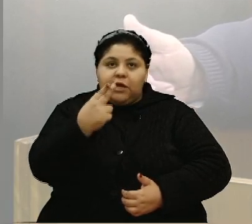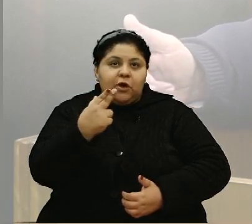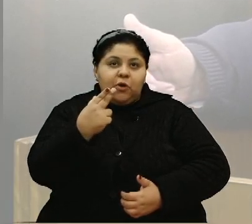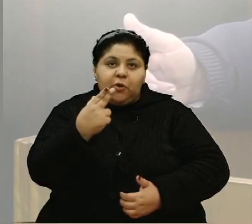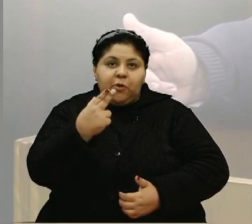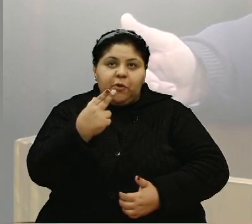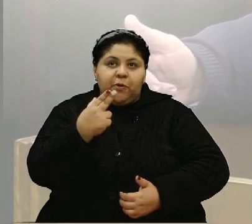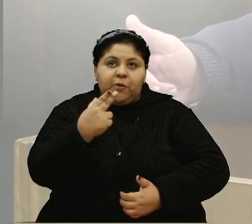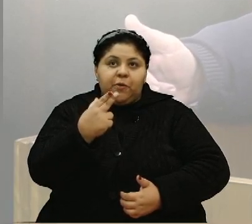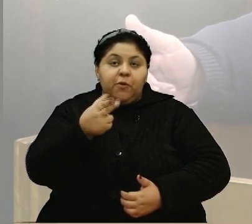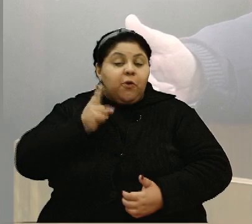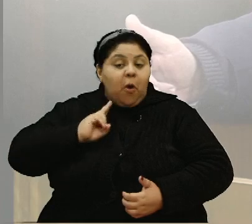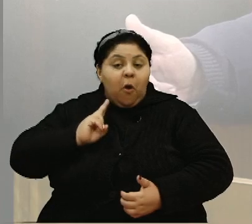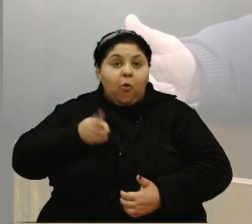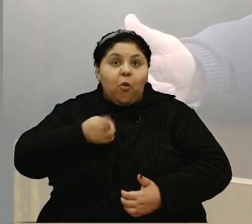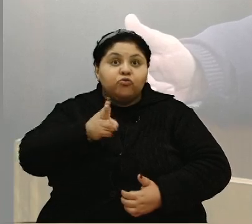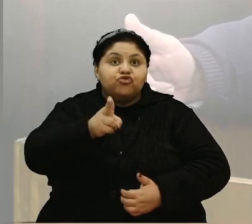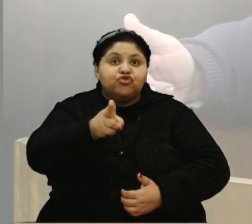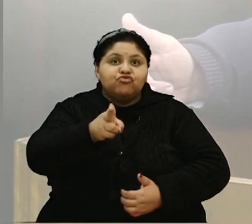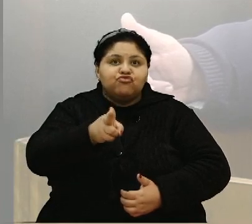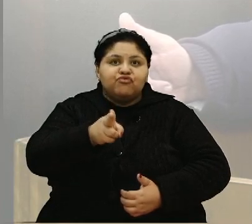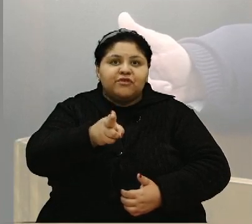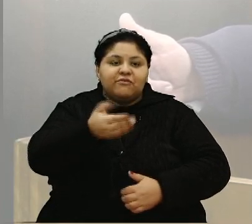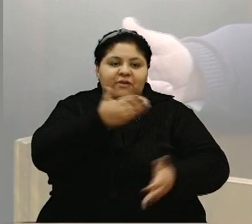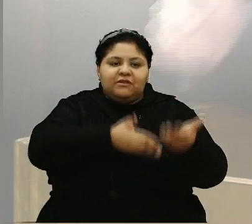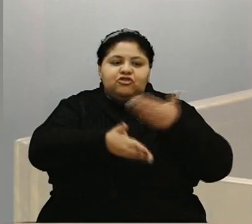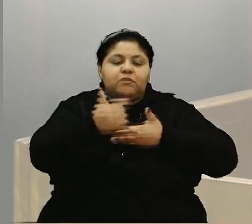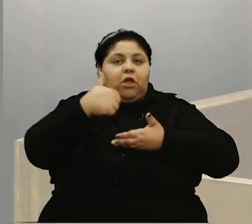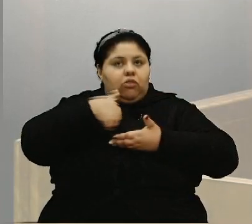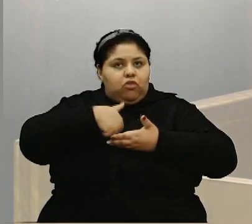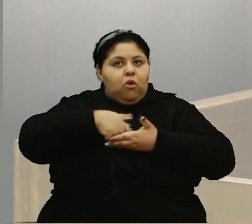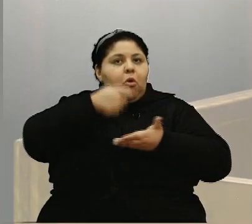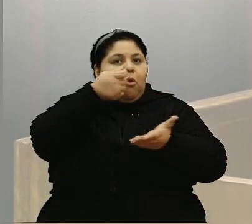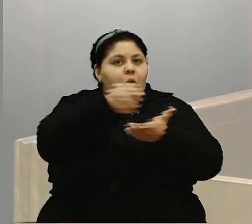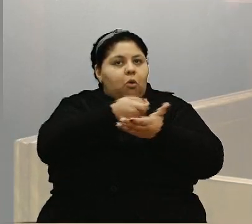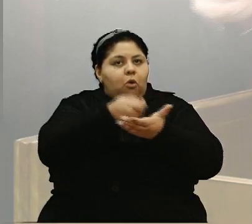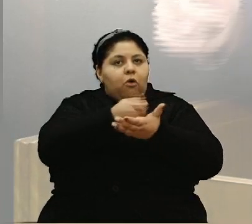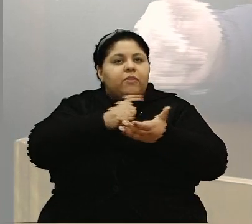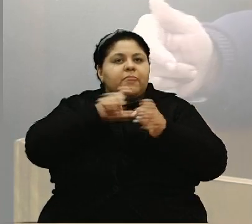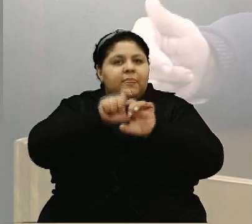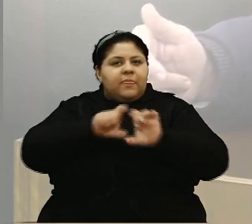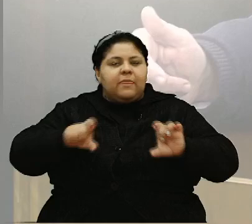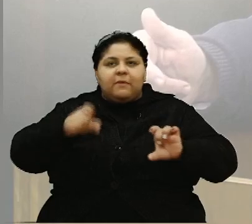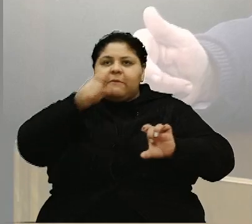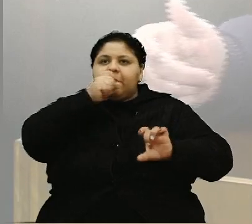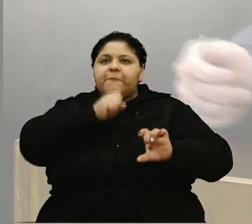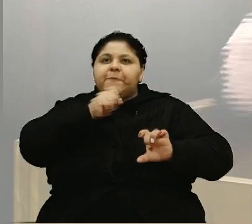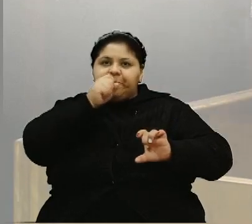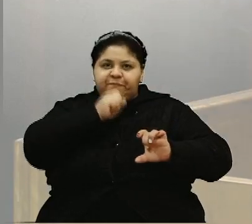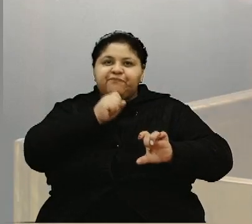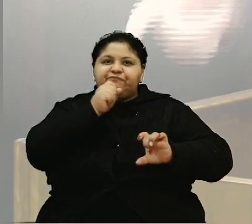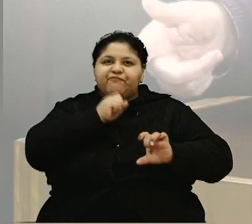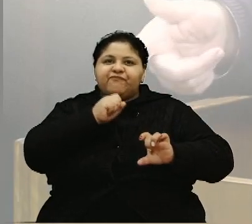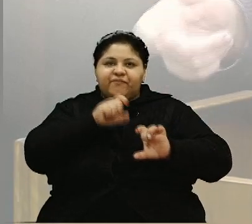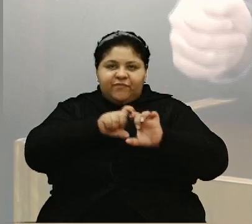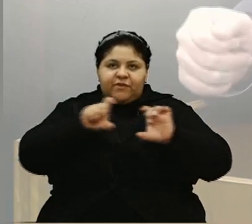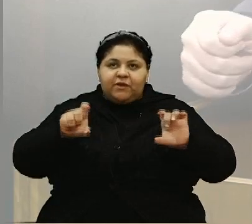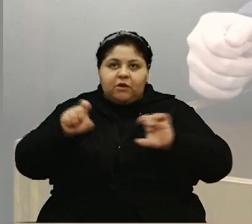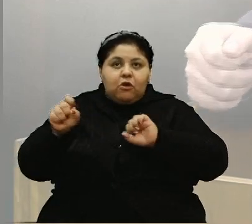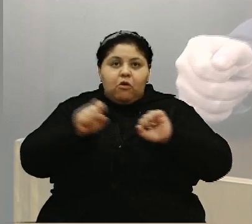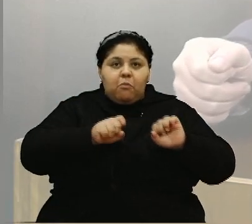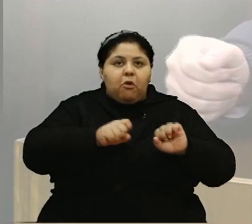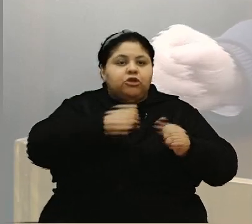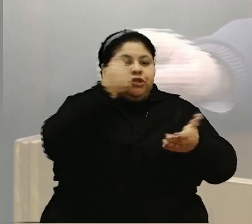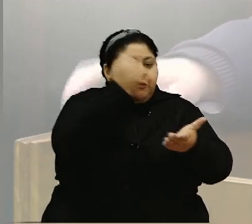acaba. Que continue isso. Eu vou cobrar. Tem um ditado antigo que diz: um pau numa mão, um pau na outra. Você pode bater,